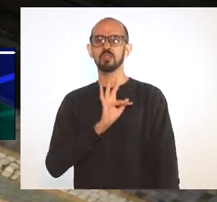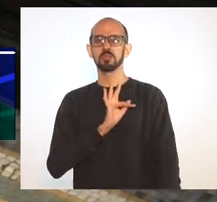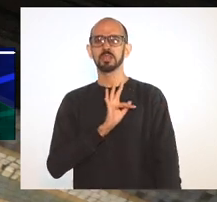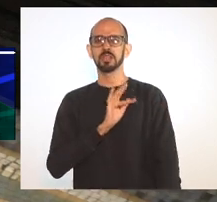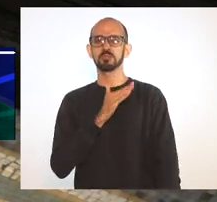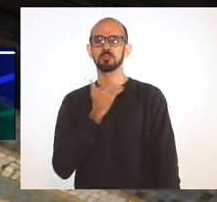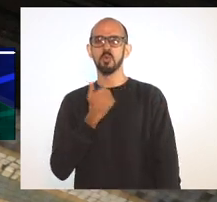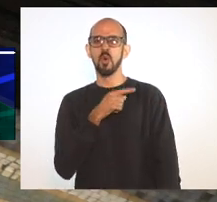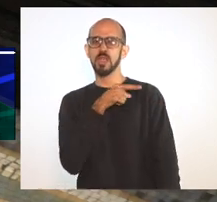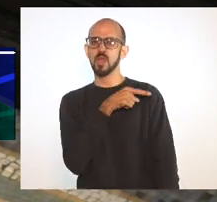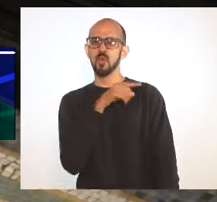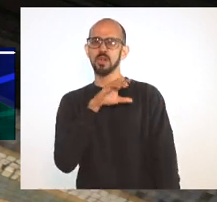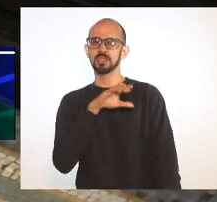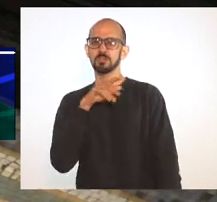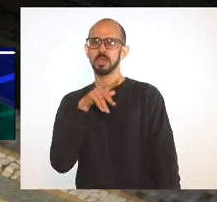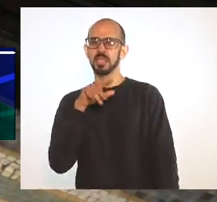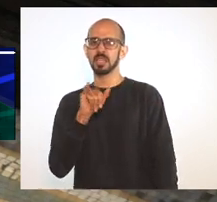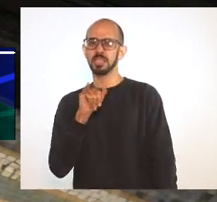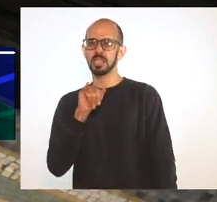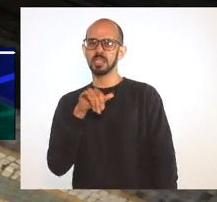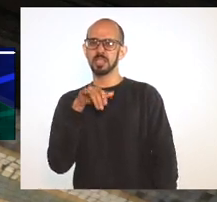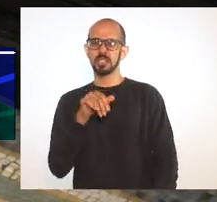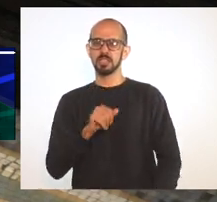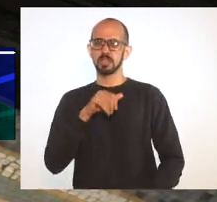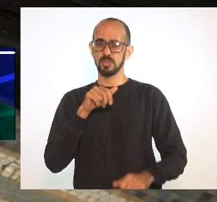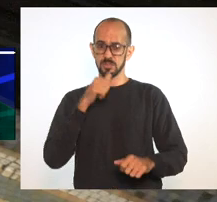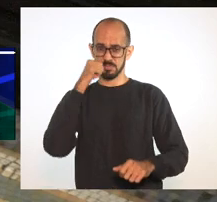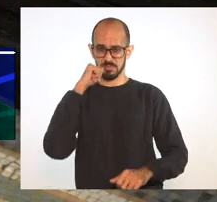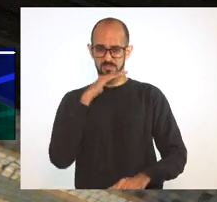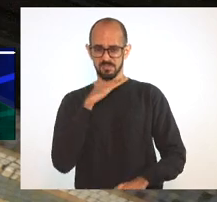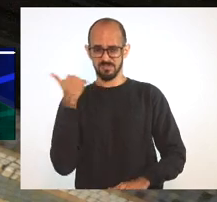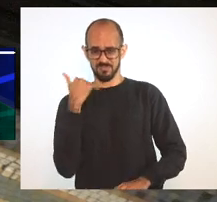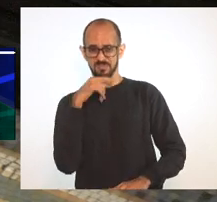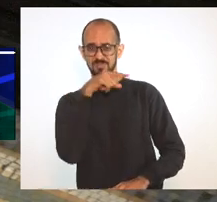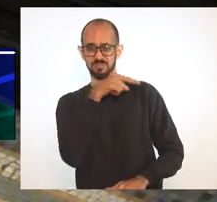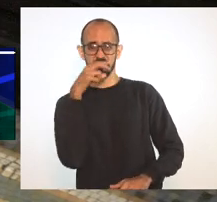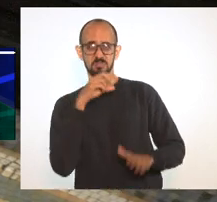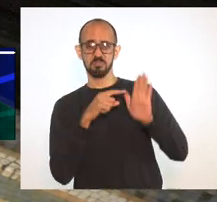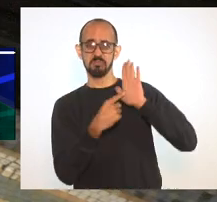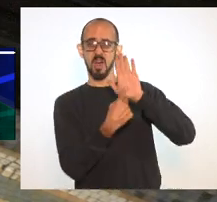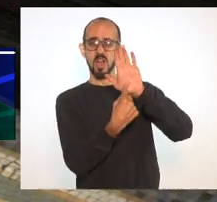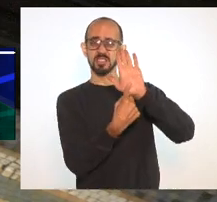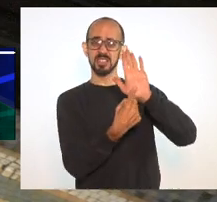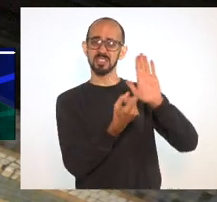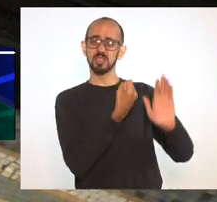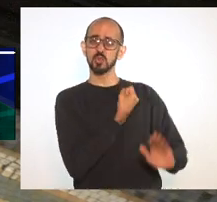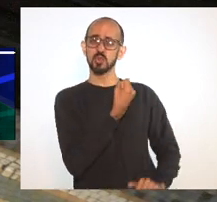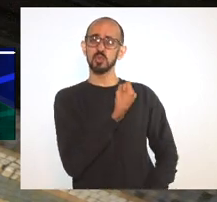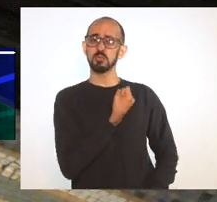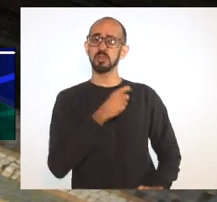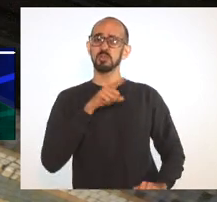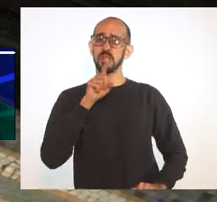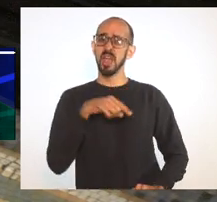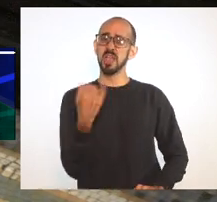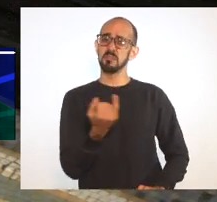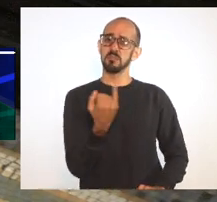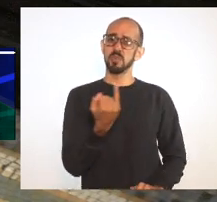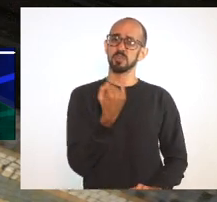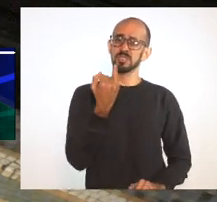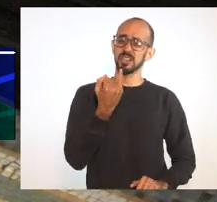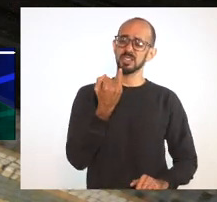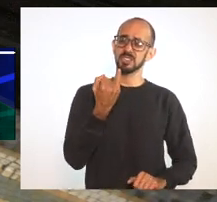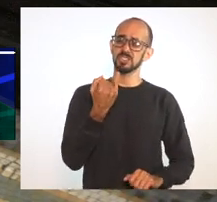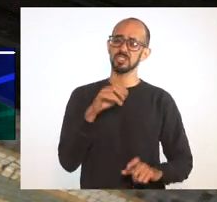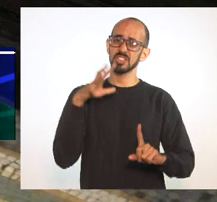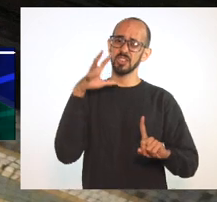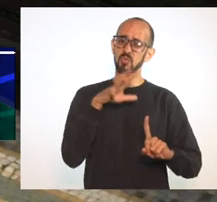do feminicídio mostrou que esse número tem visibilidade e que afeta também né,